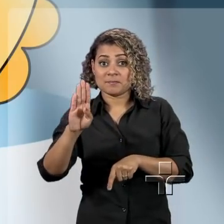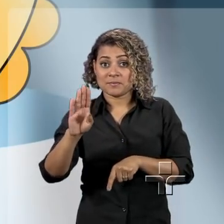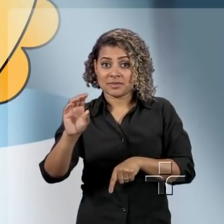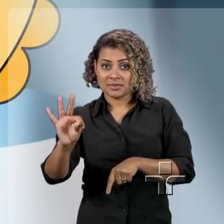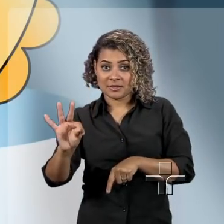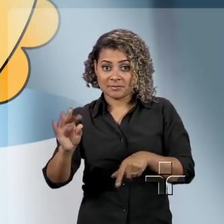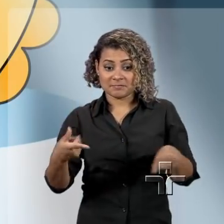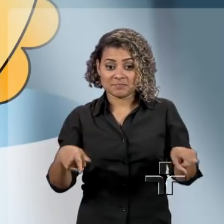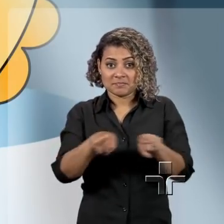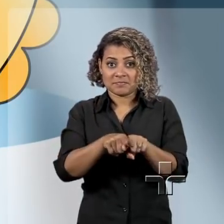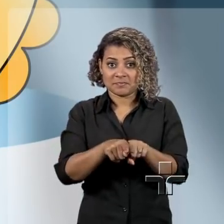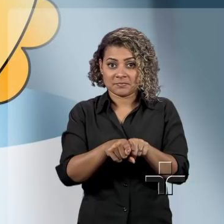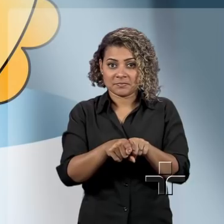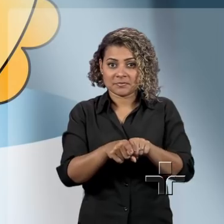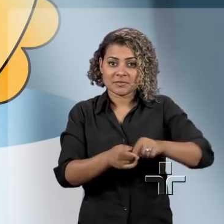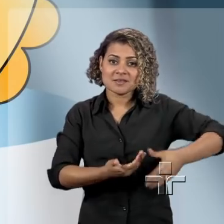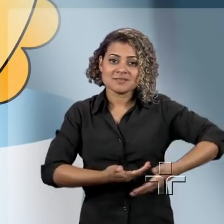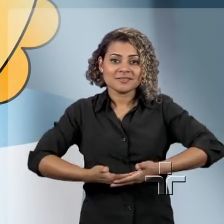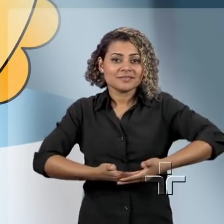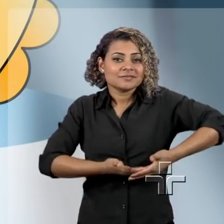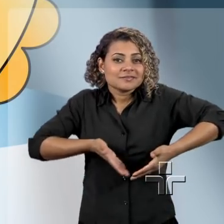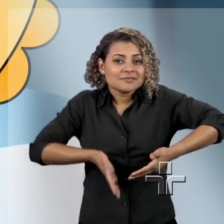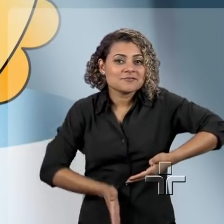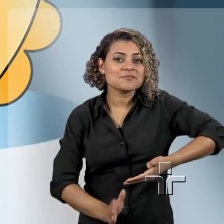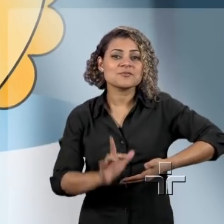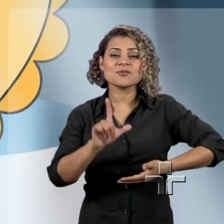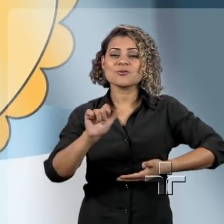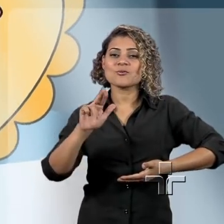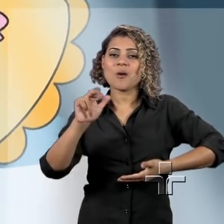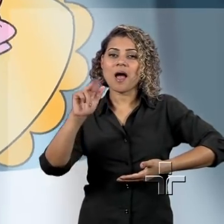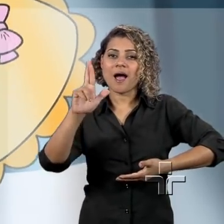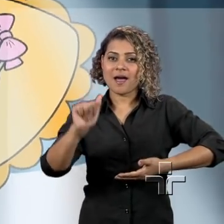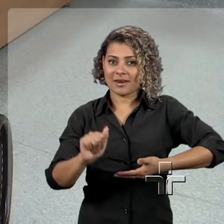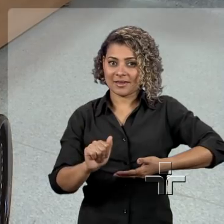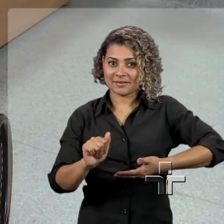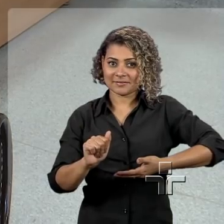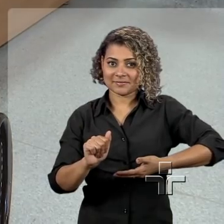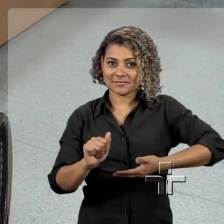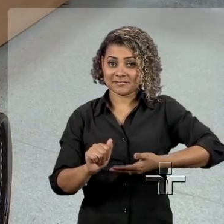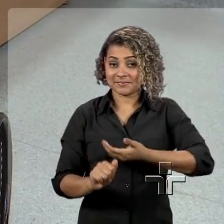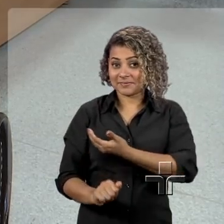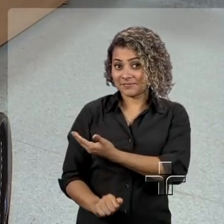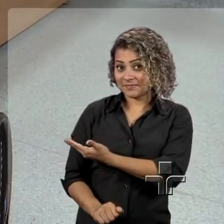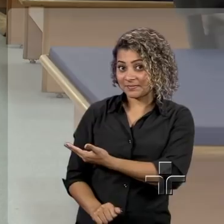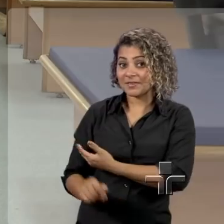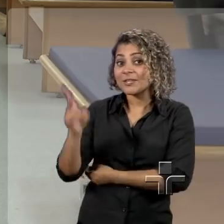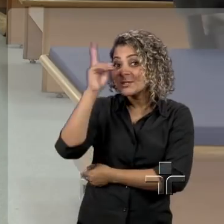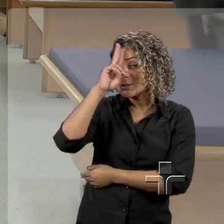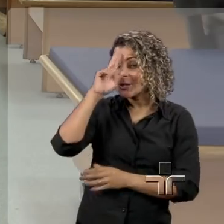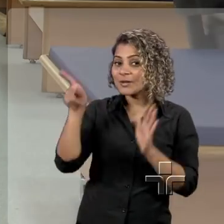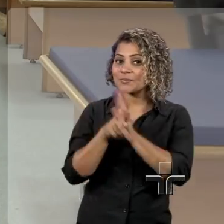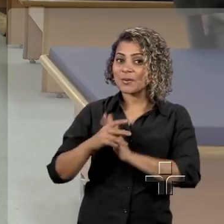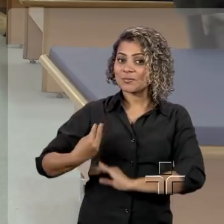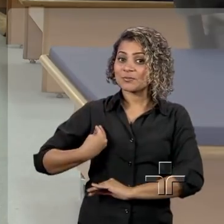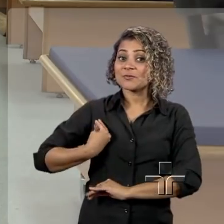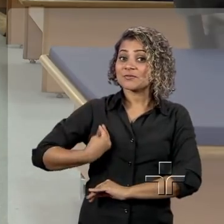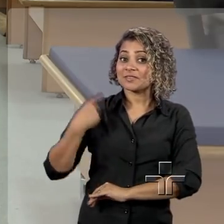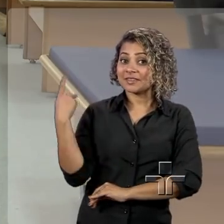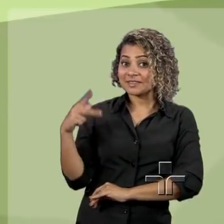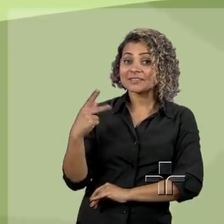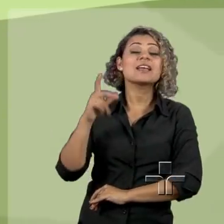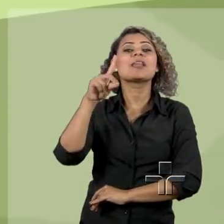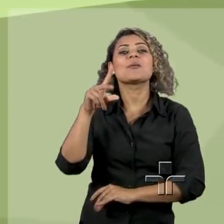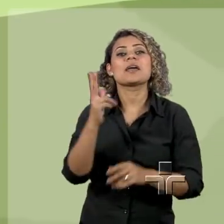princesinha nasceu e recebeu o nome de Luara Cristal. A história de Luara virou desenho